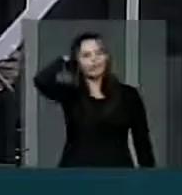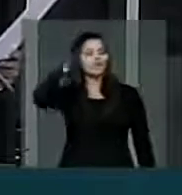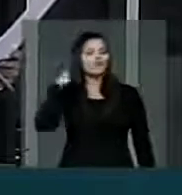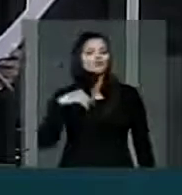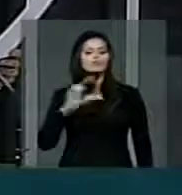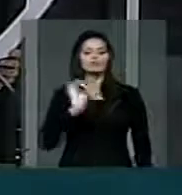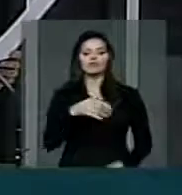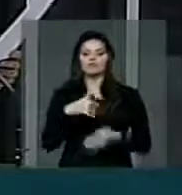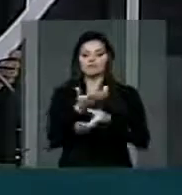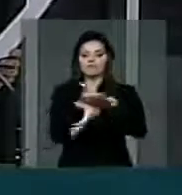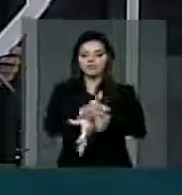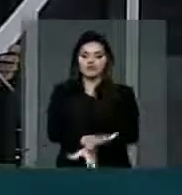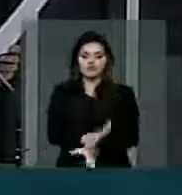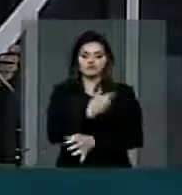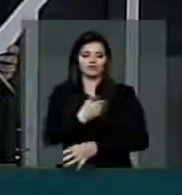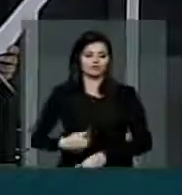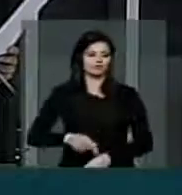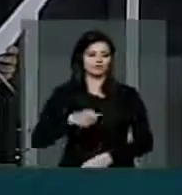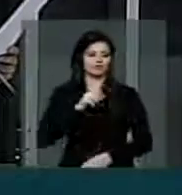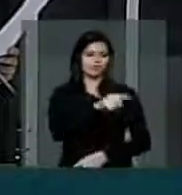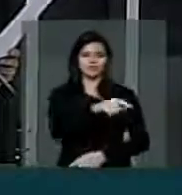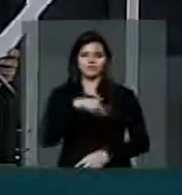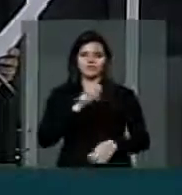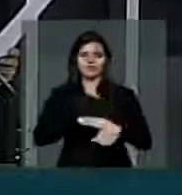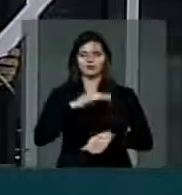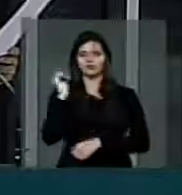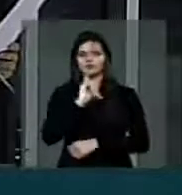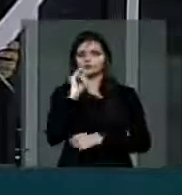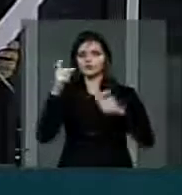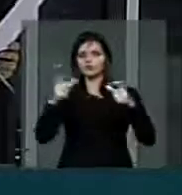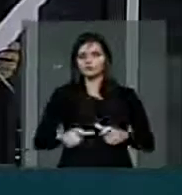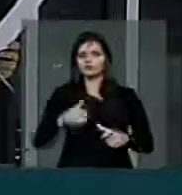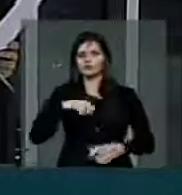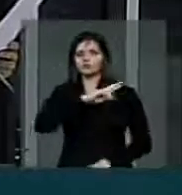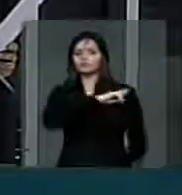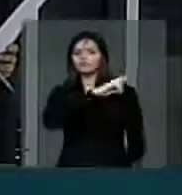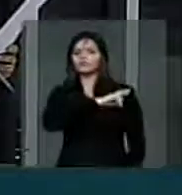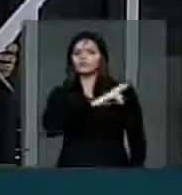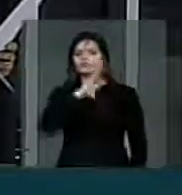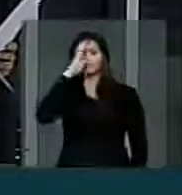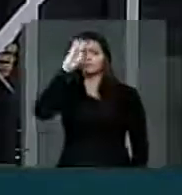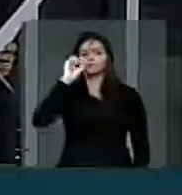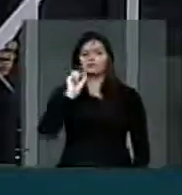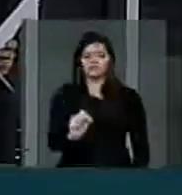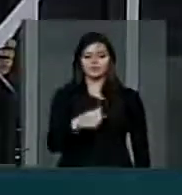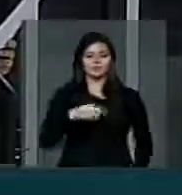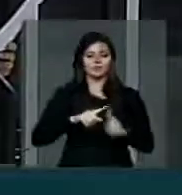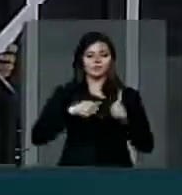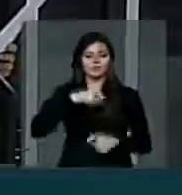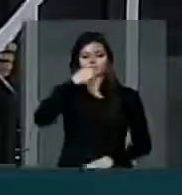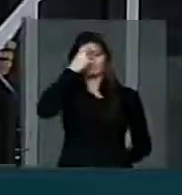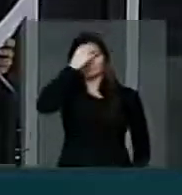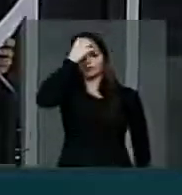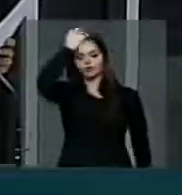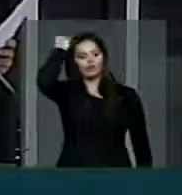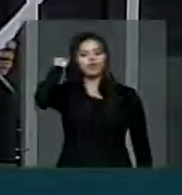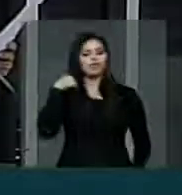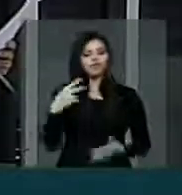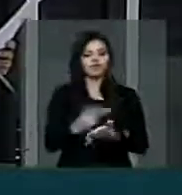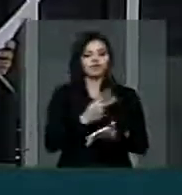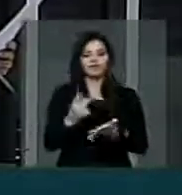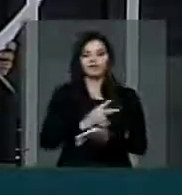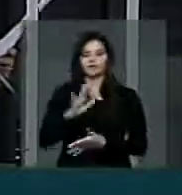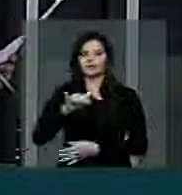o esvaziamento do Estado em uma de suas mais importantes funções, mas também a ideia desvirtuada de que o